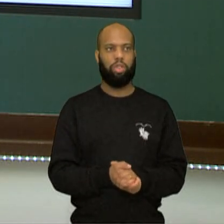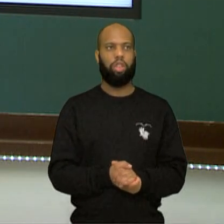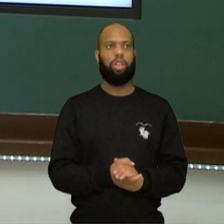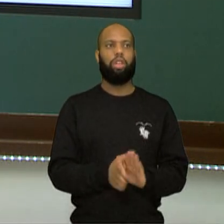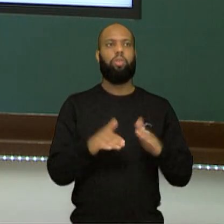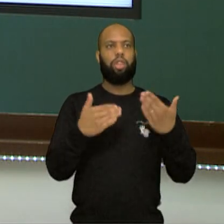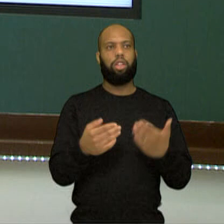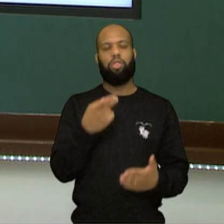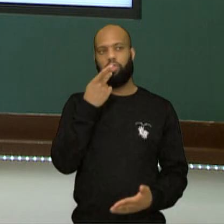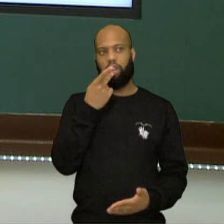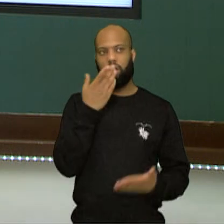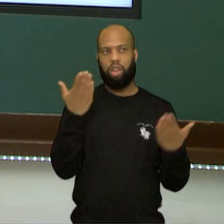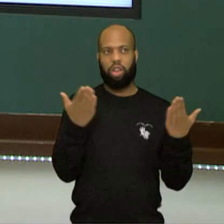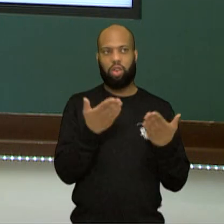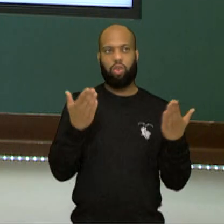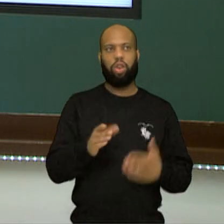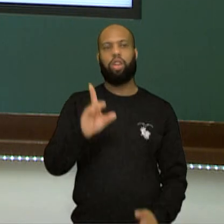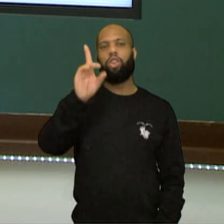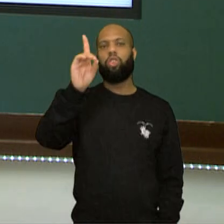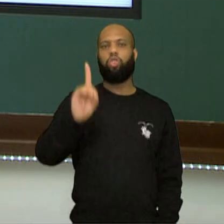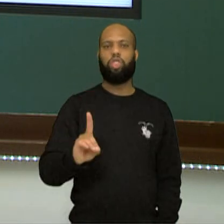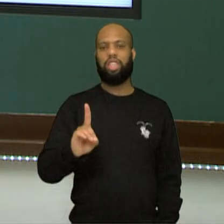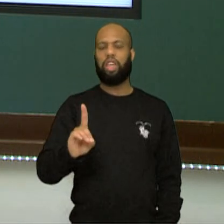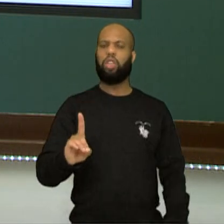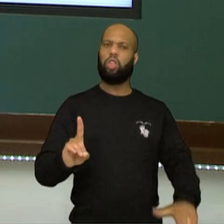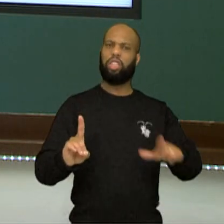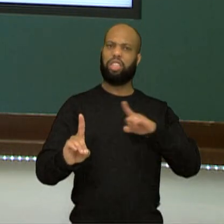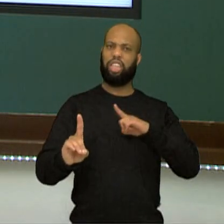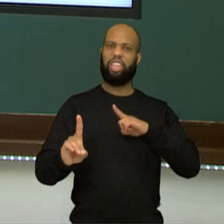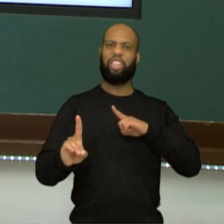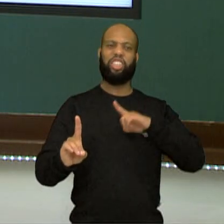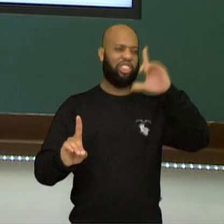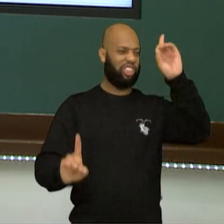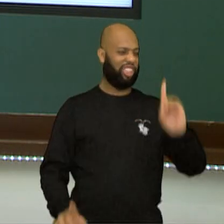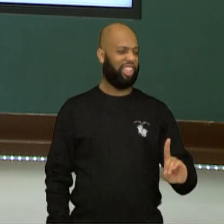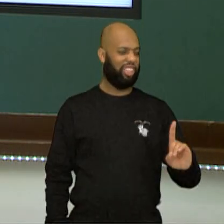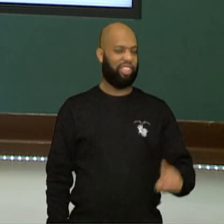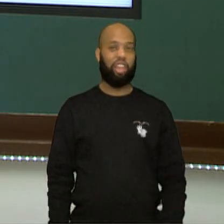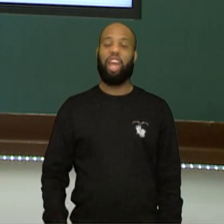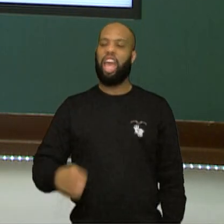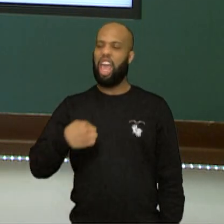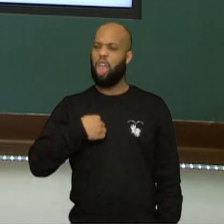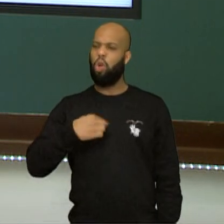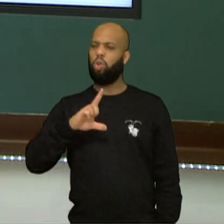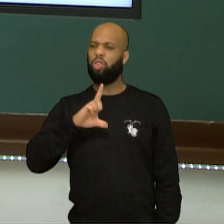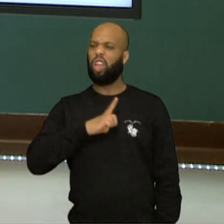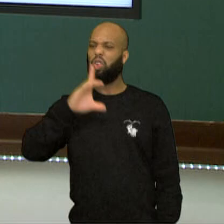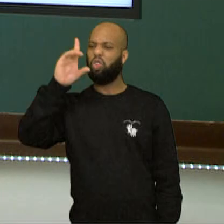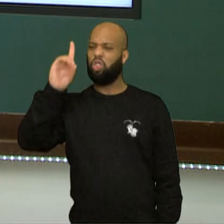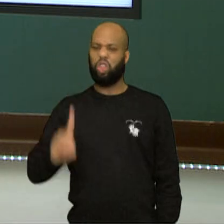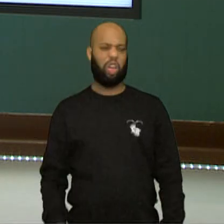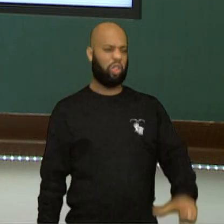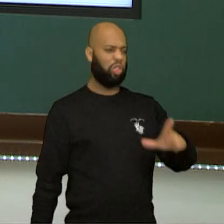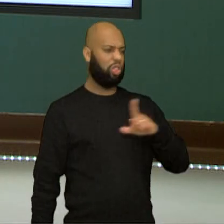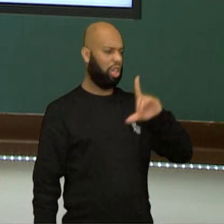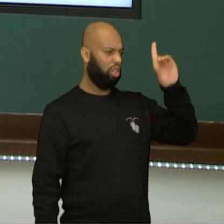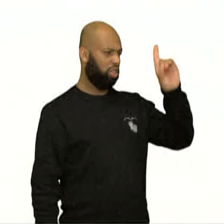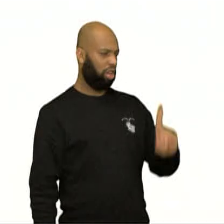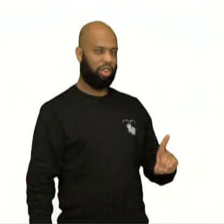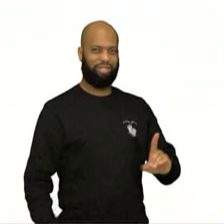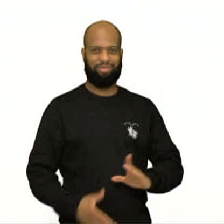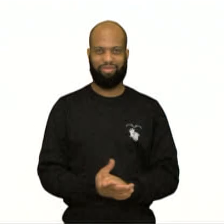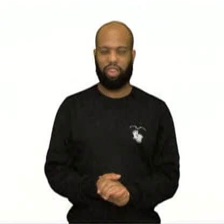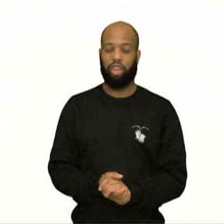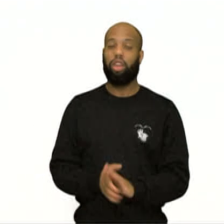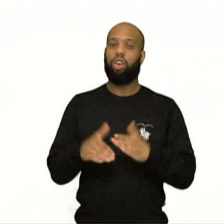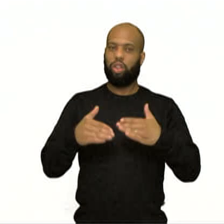Então aqui nós falamos agora do direito a ter direitos. Olha que legal, né? Eu tenho direito a ter direitos. Então, todo o texto